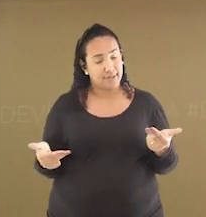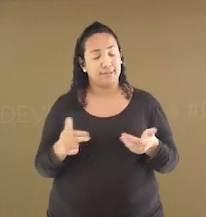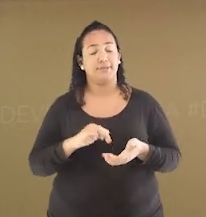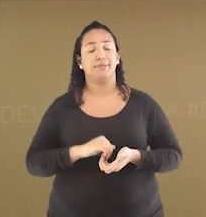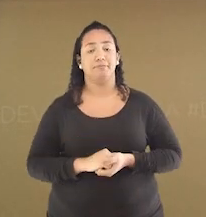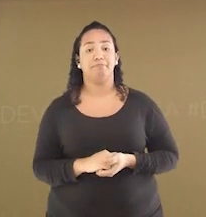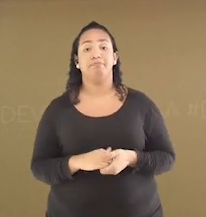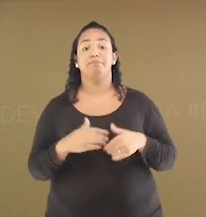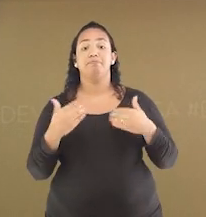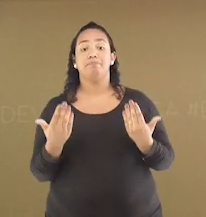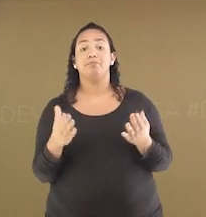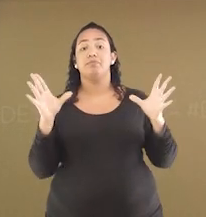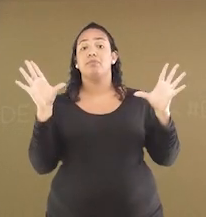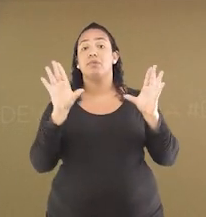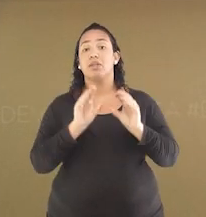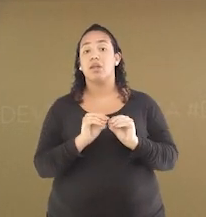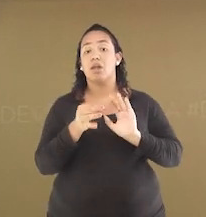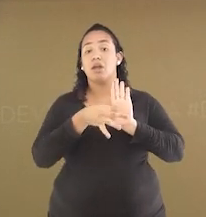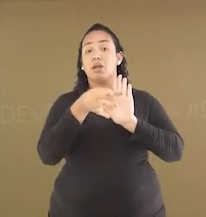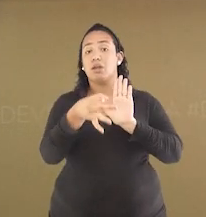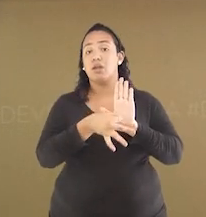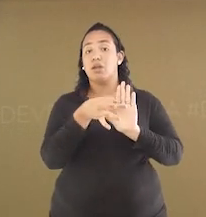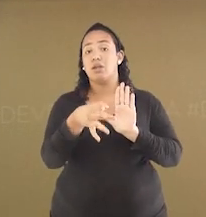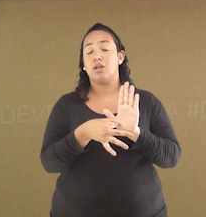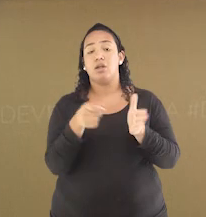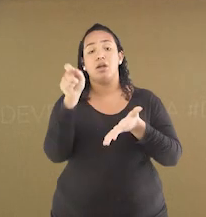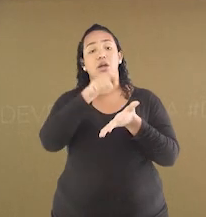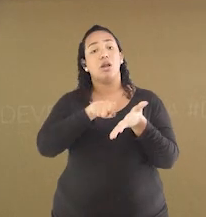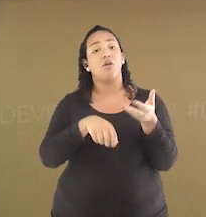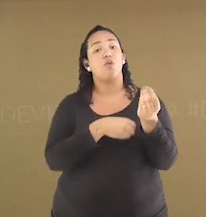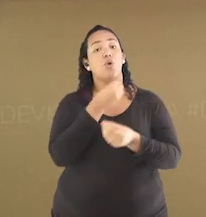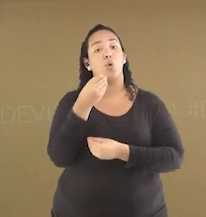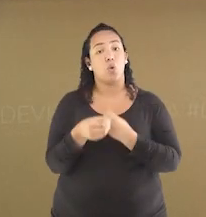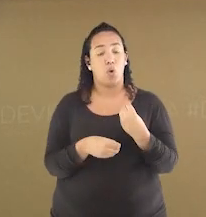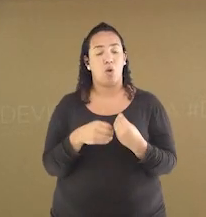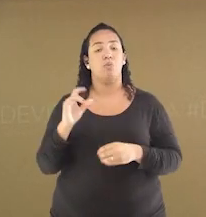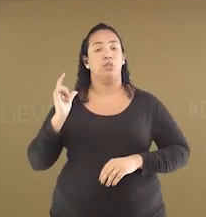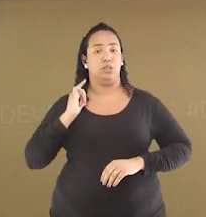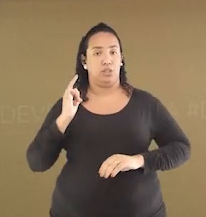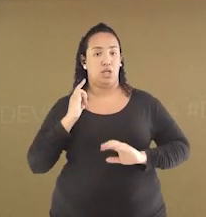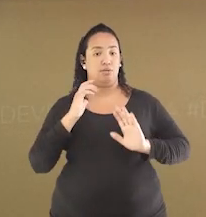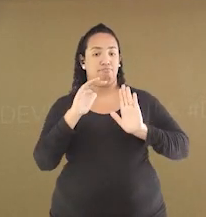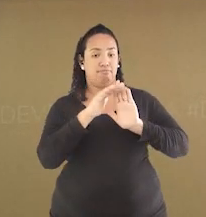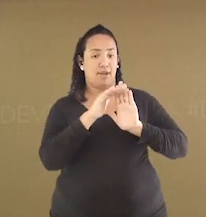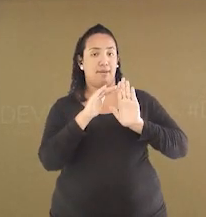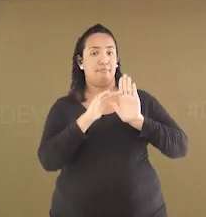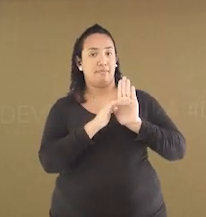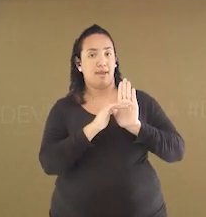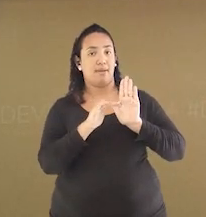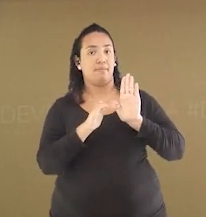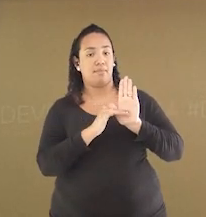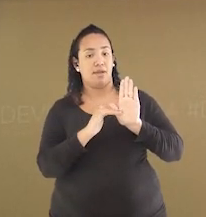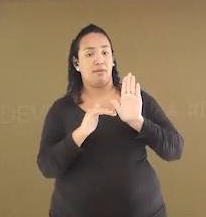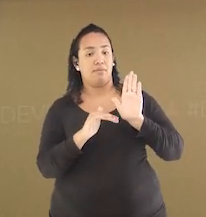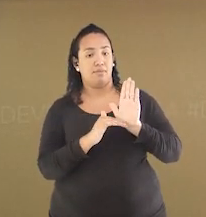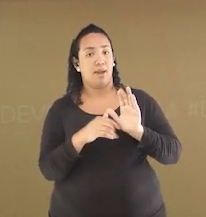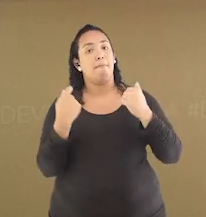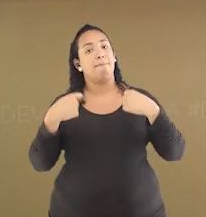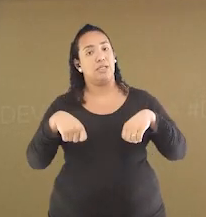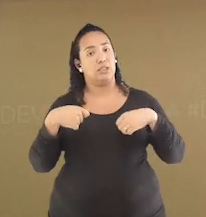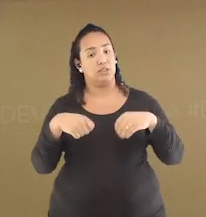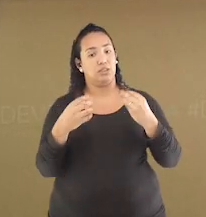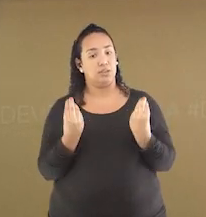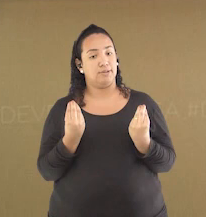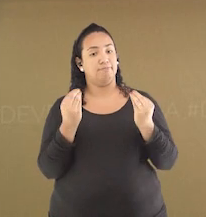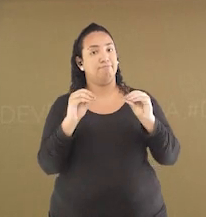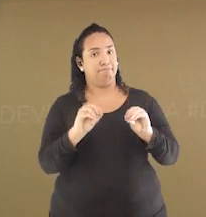Para escrevermos uma resenha crítica, precisamos seguir o passo a passo de elementos que não